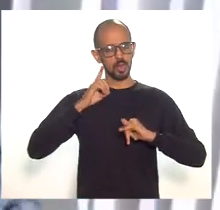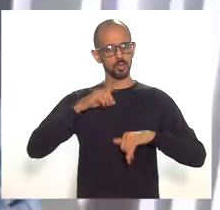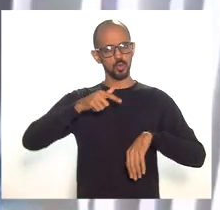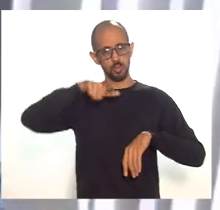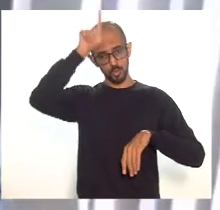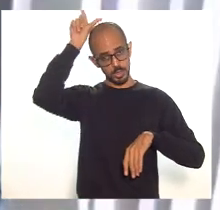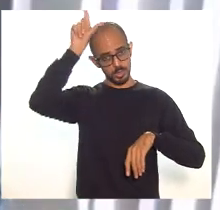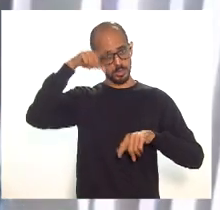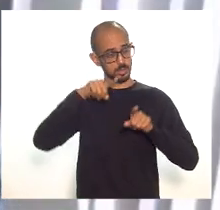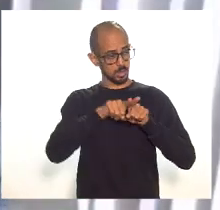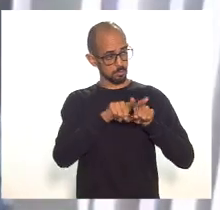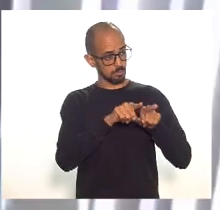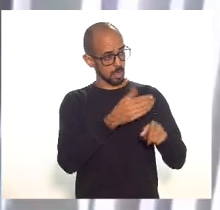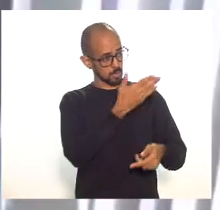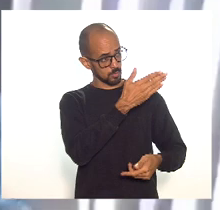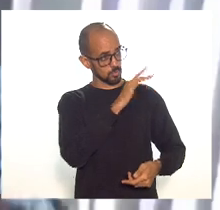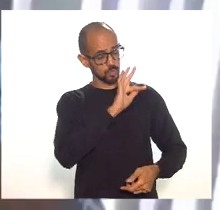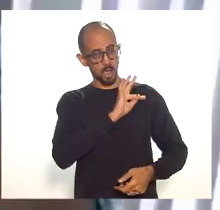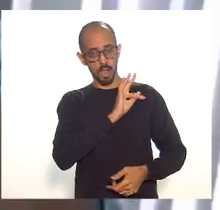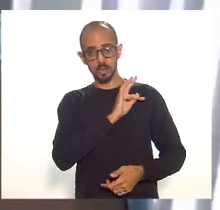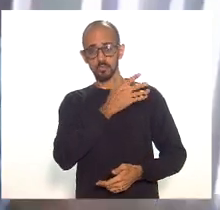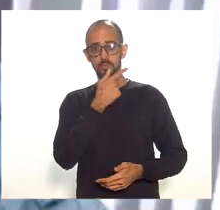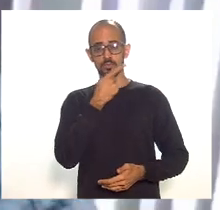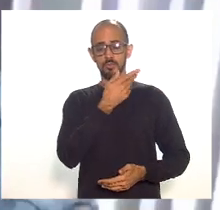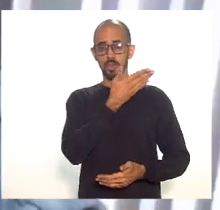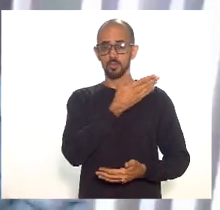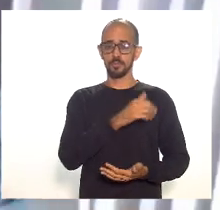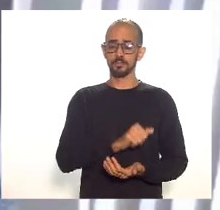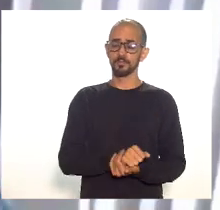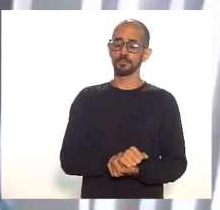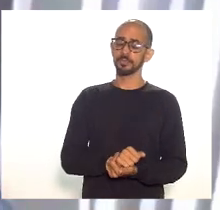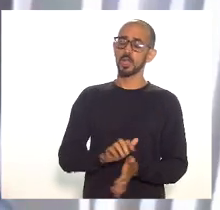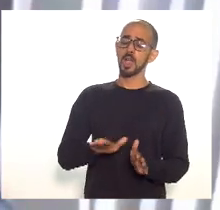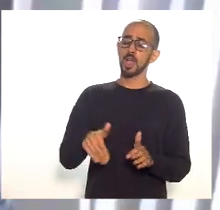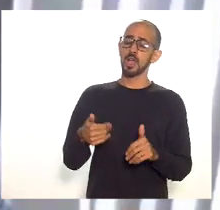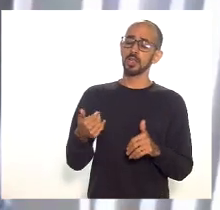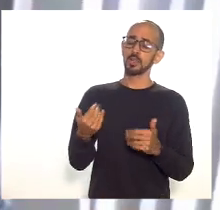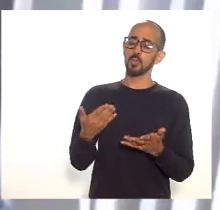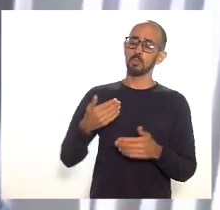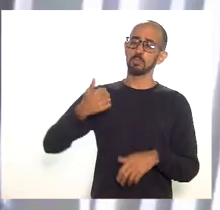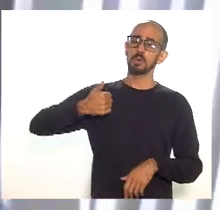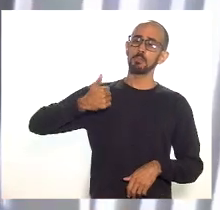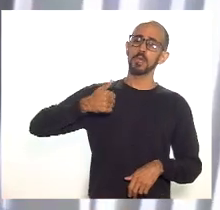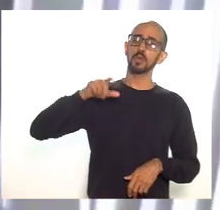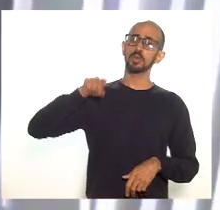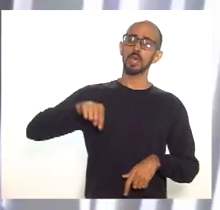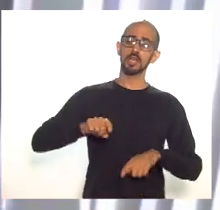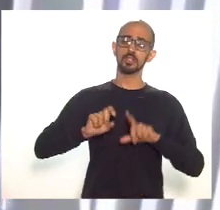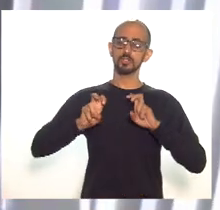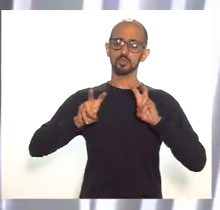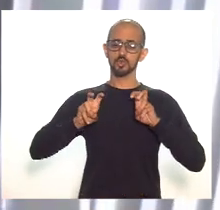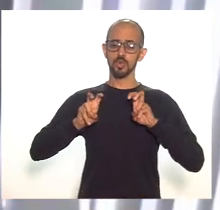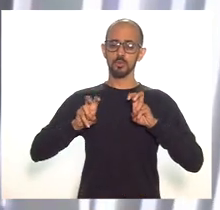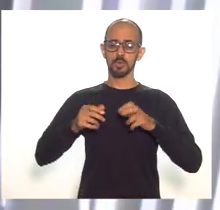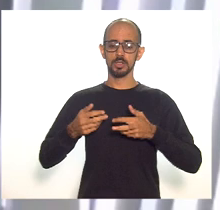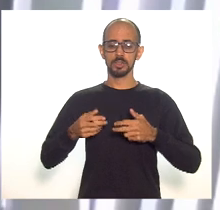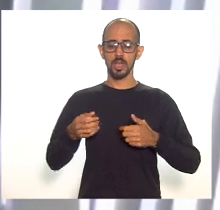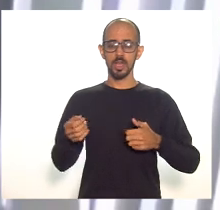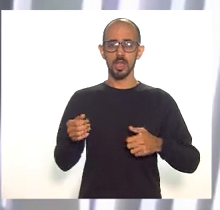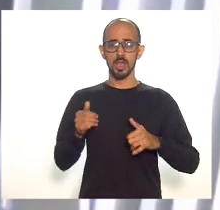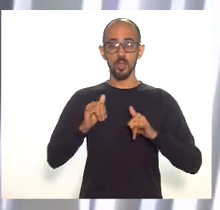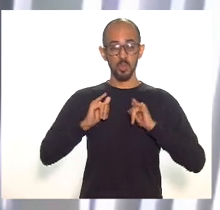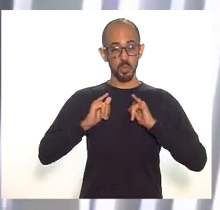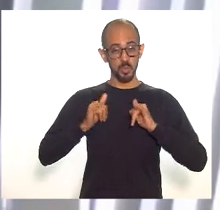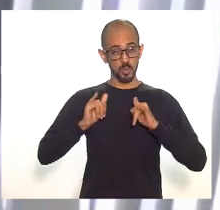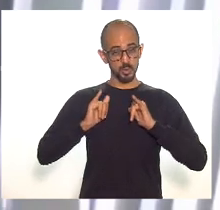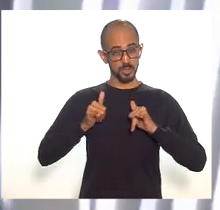Excelência. O primeiro apontamento, sem dúvida alguma, tem a ver com essa novidade, essa notícia